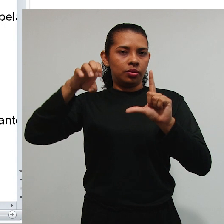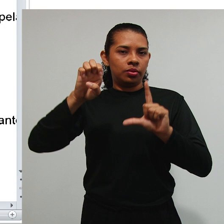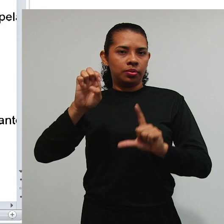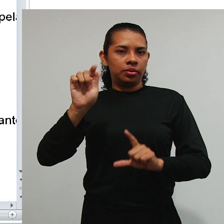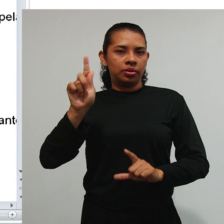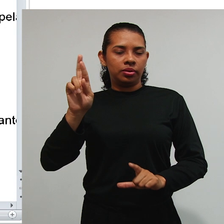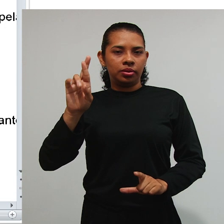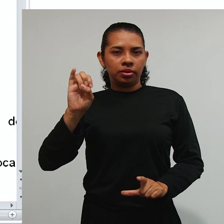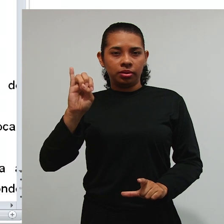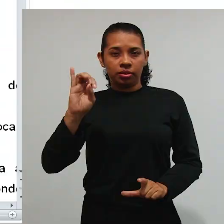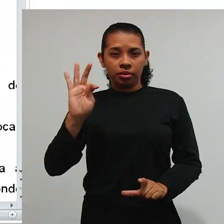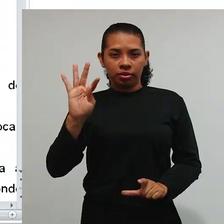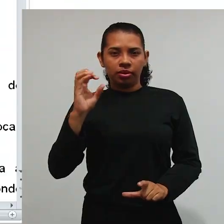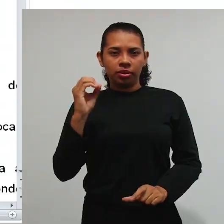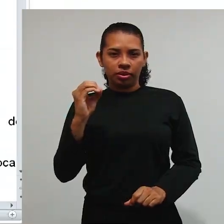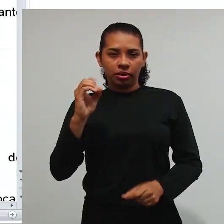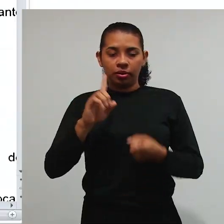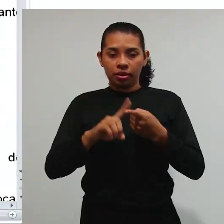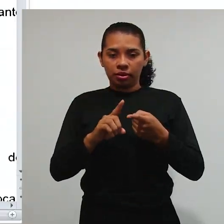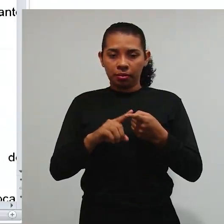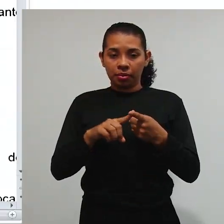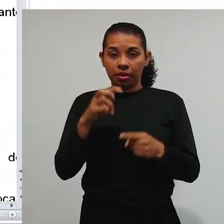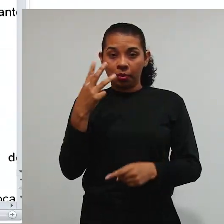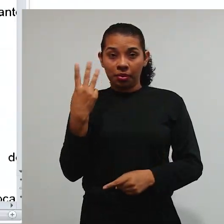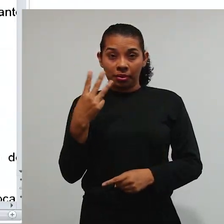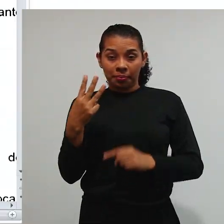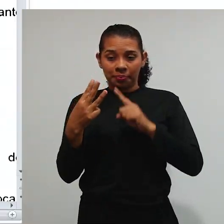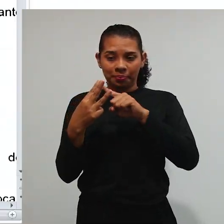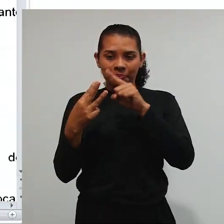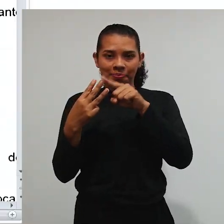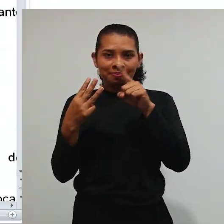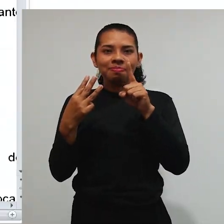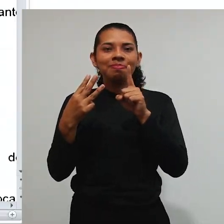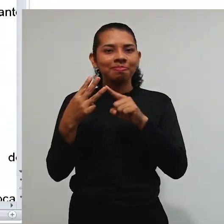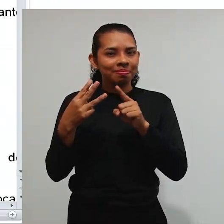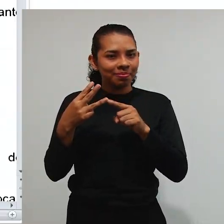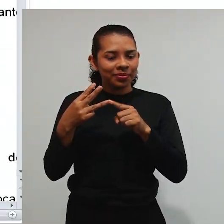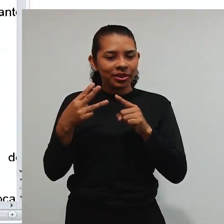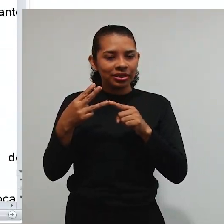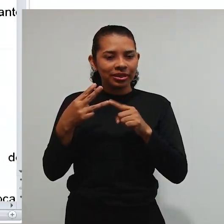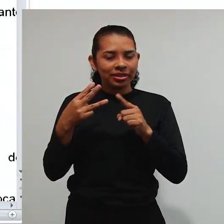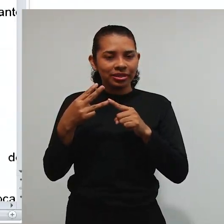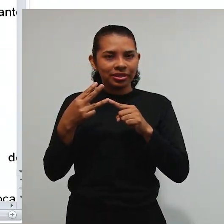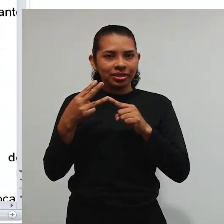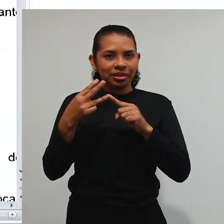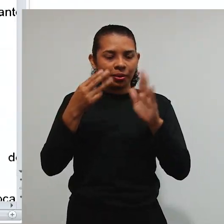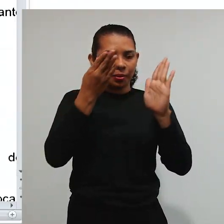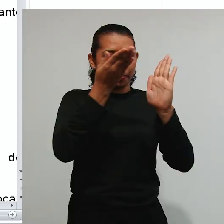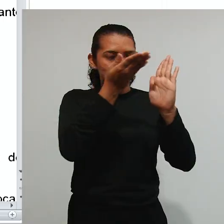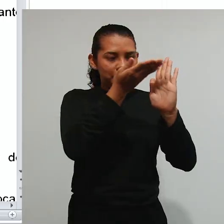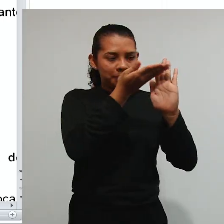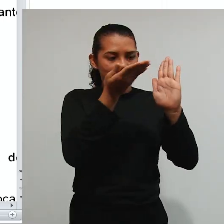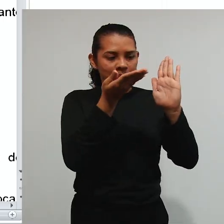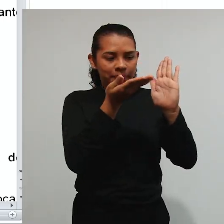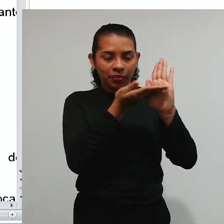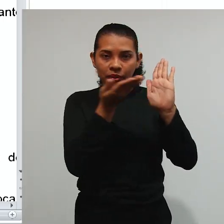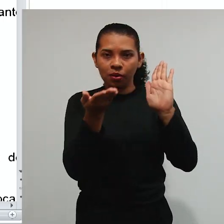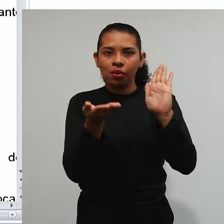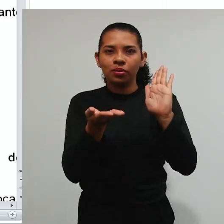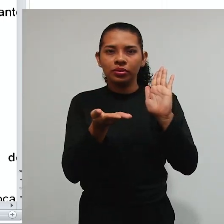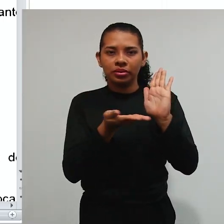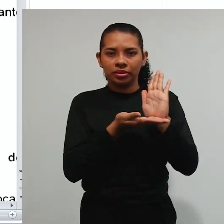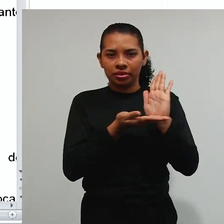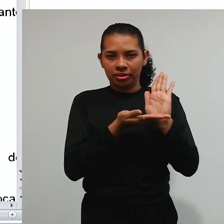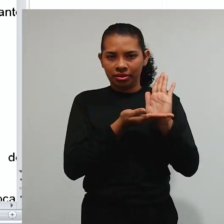Essa é a orientação. E aí, para uma seção terciária, o que é uma seção terciária? É uma divisão dentro da